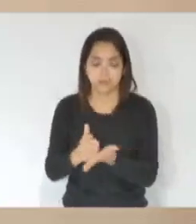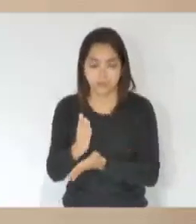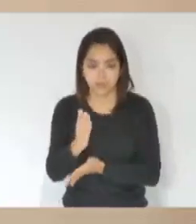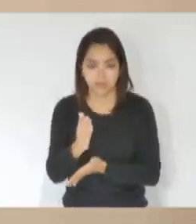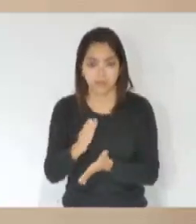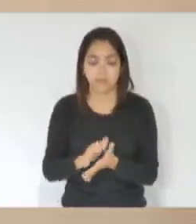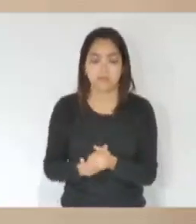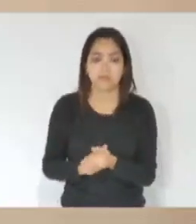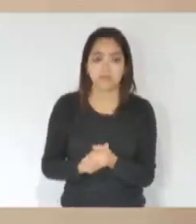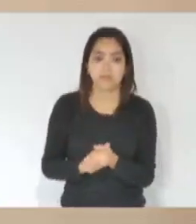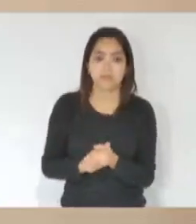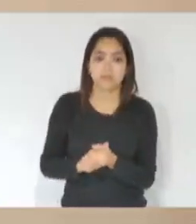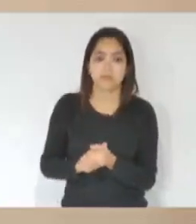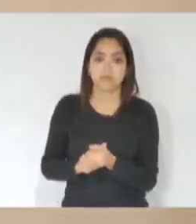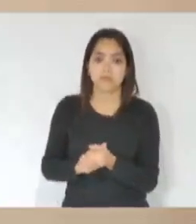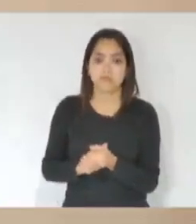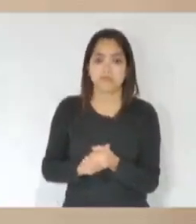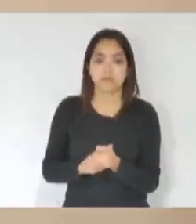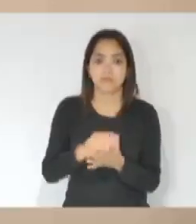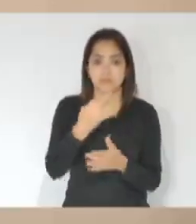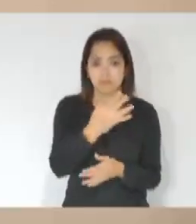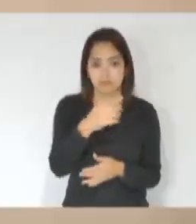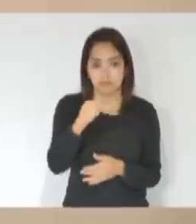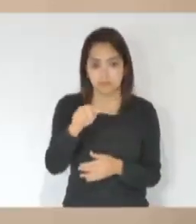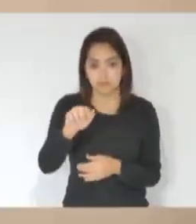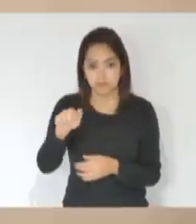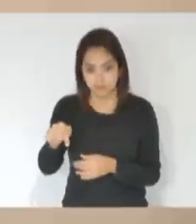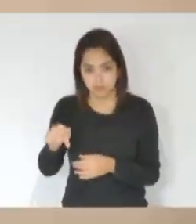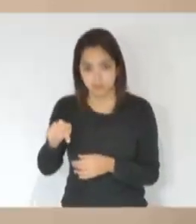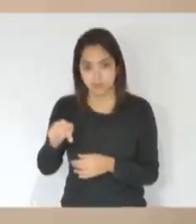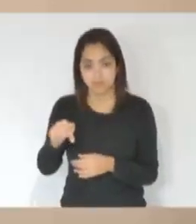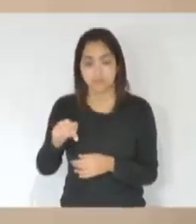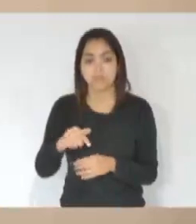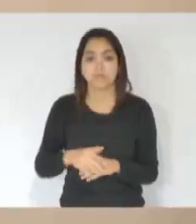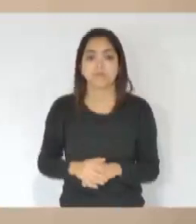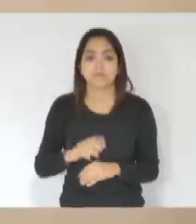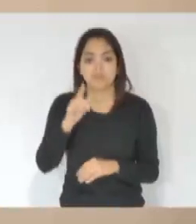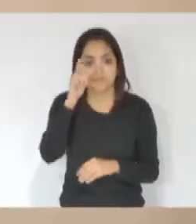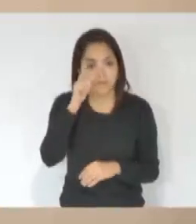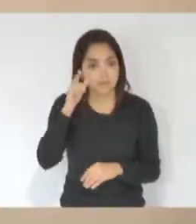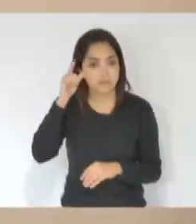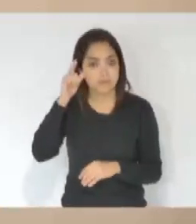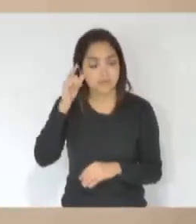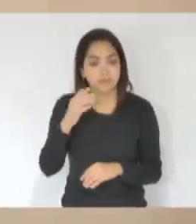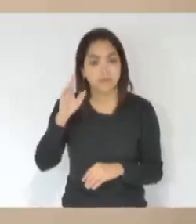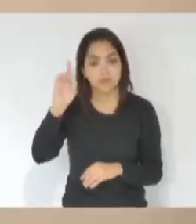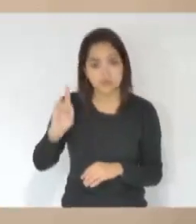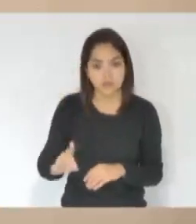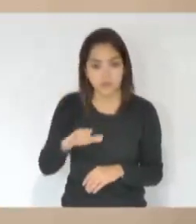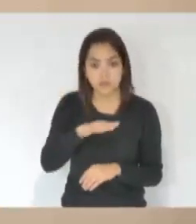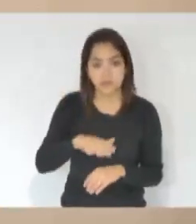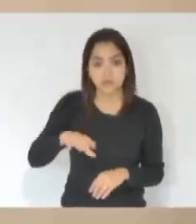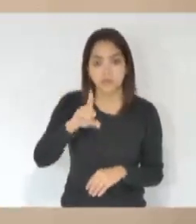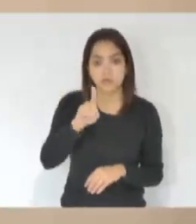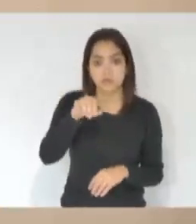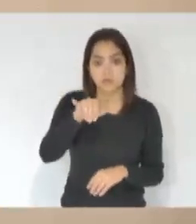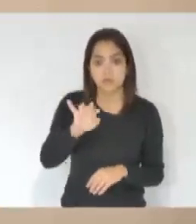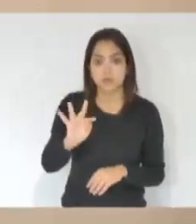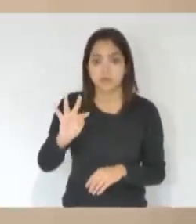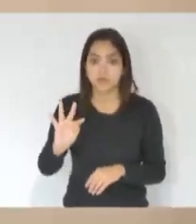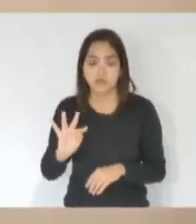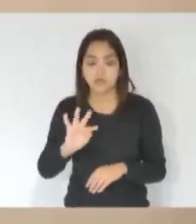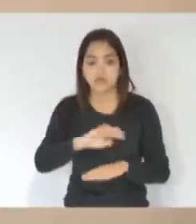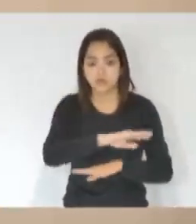por unanimidade. Moção 477, autor deputado Laércio Schuster, apelando ao diretor-geral do DENIT pela implantação de duas